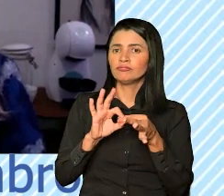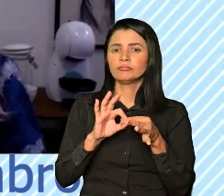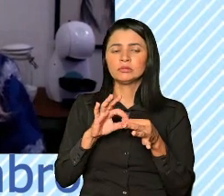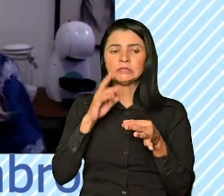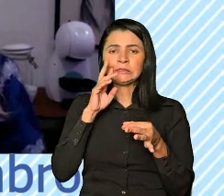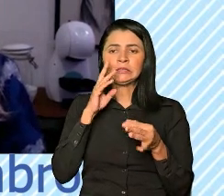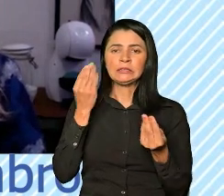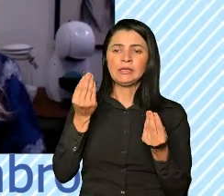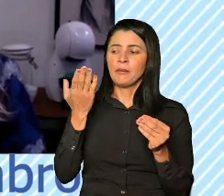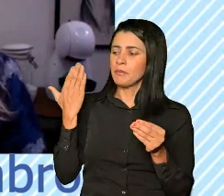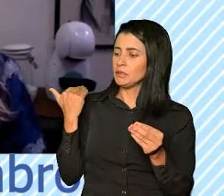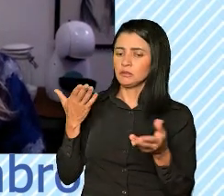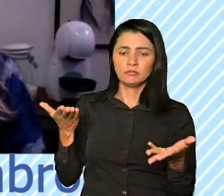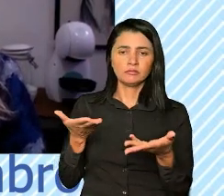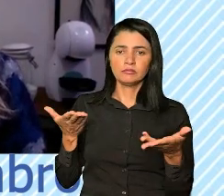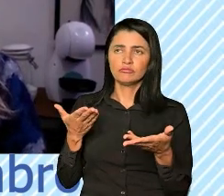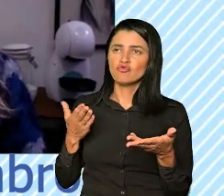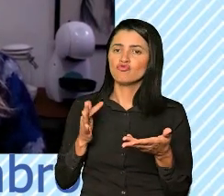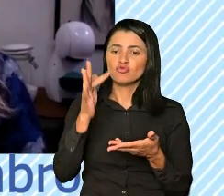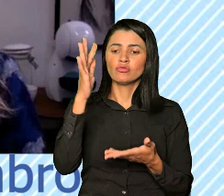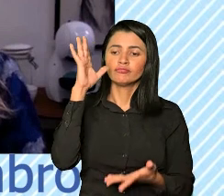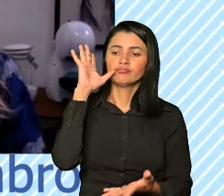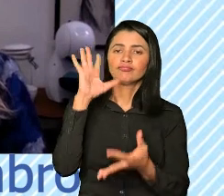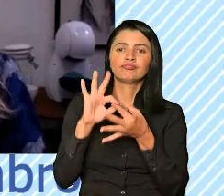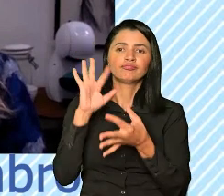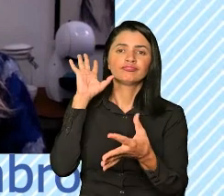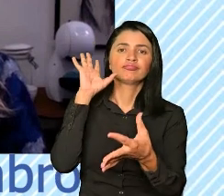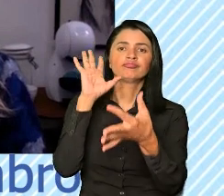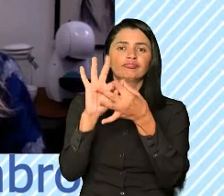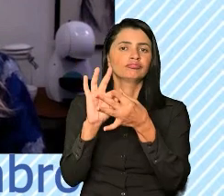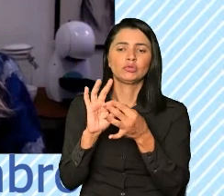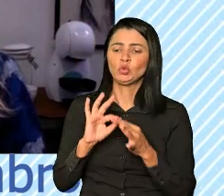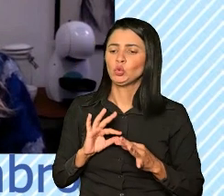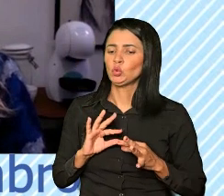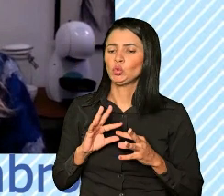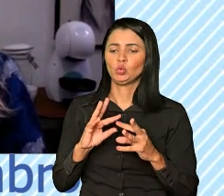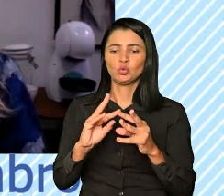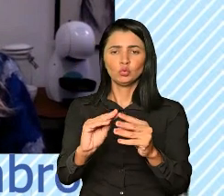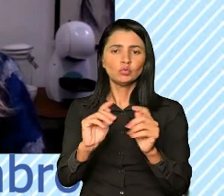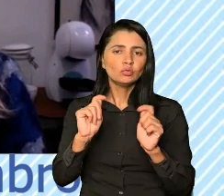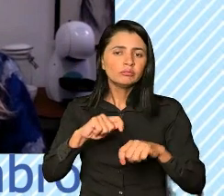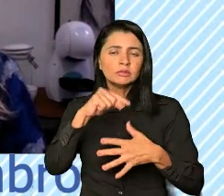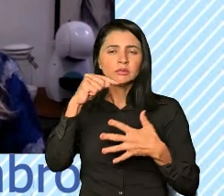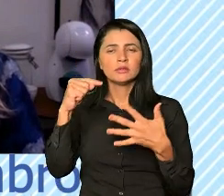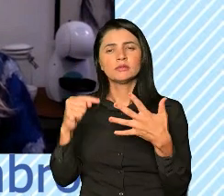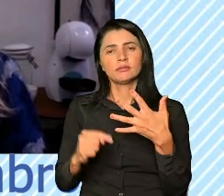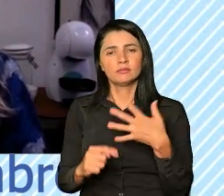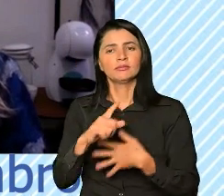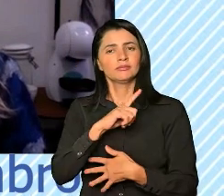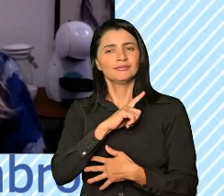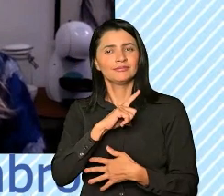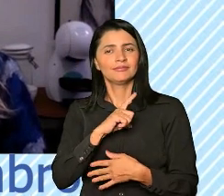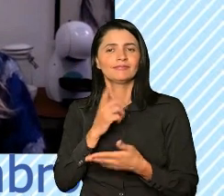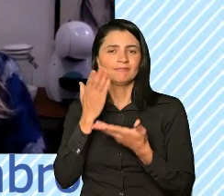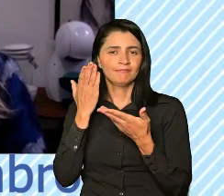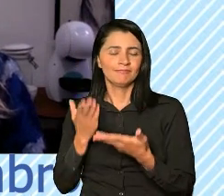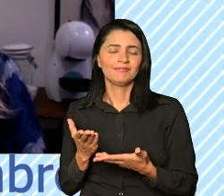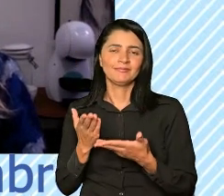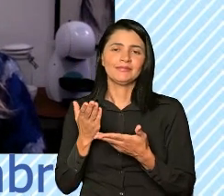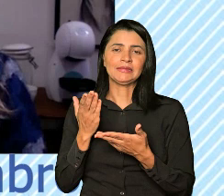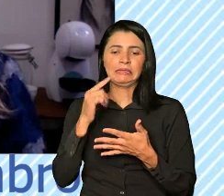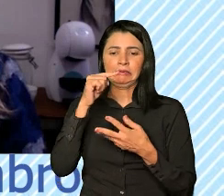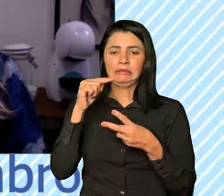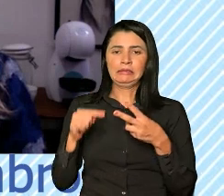ligação entre pretérito, presente, futuro e todos os vínculos condicionantes, intercondicionantes que temos aí nessa